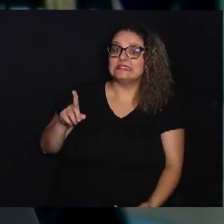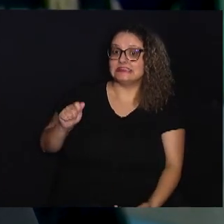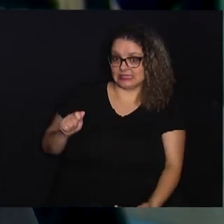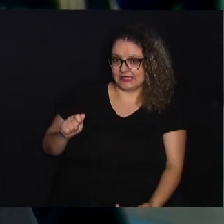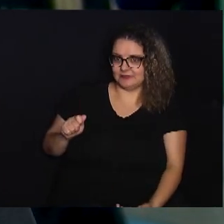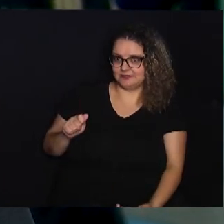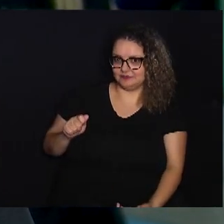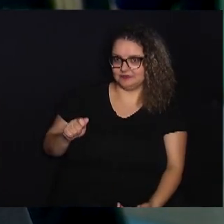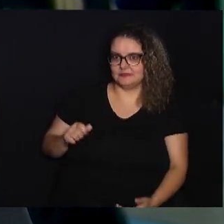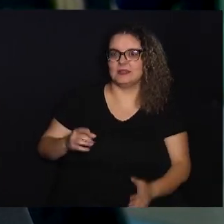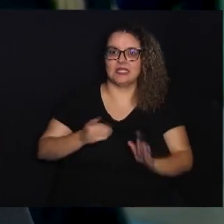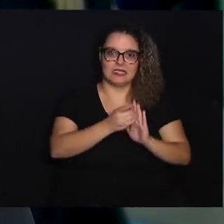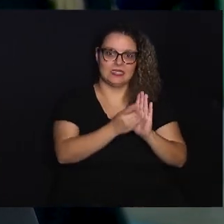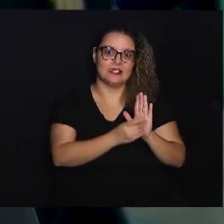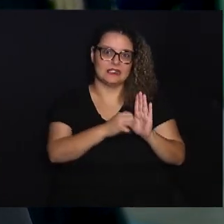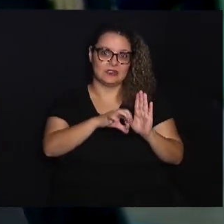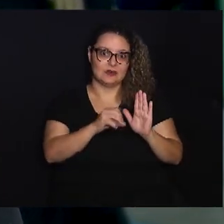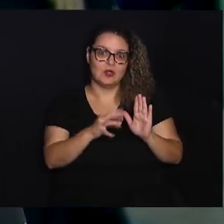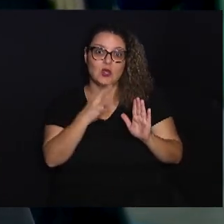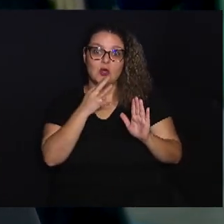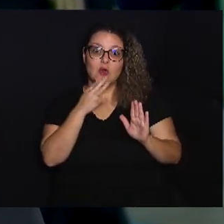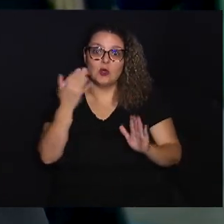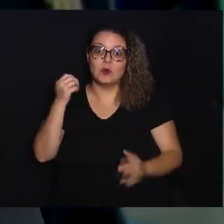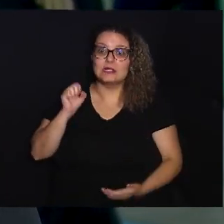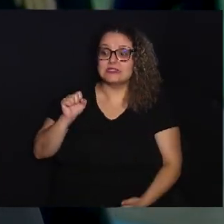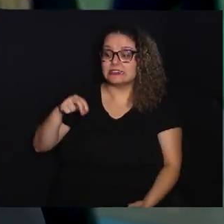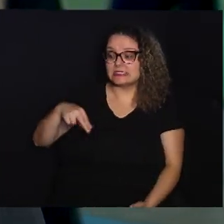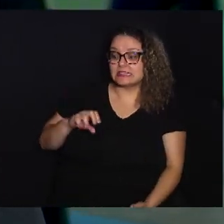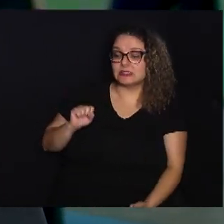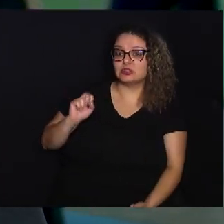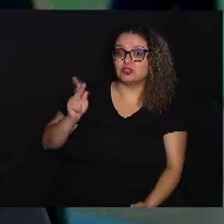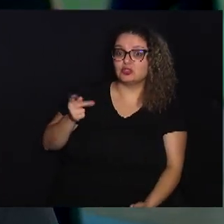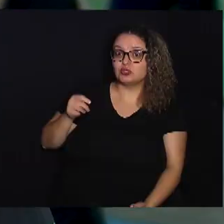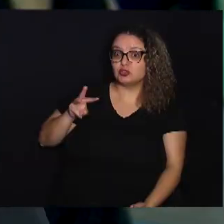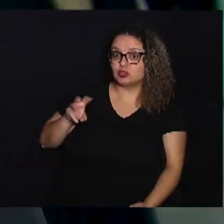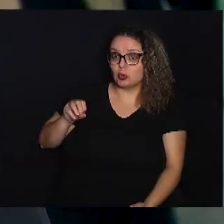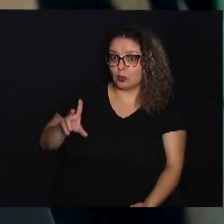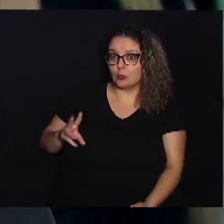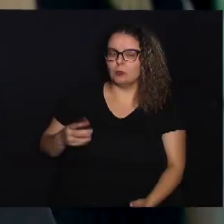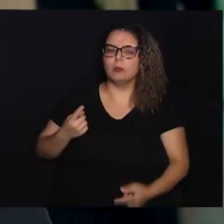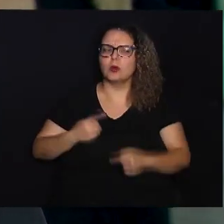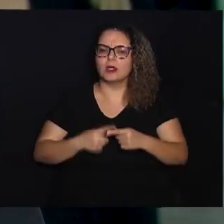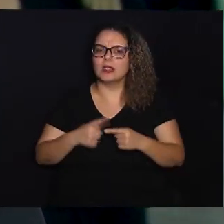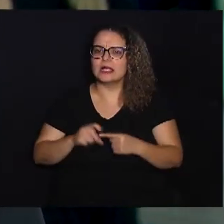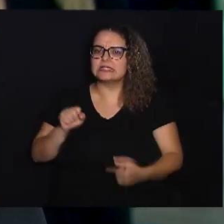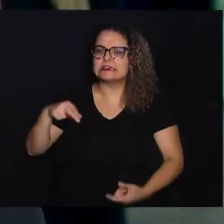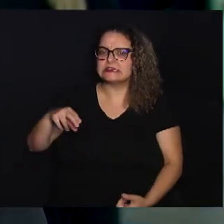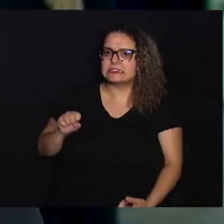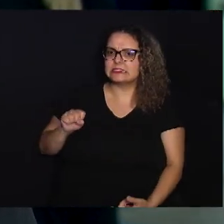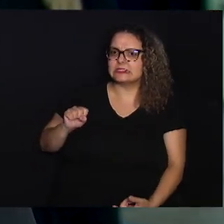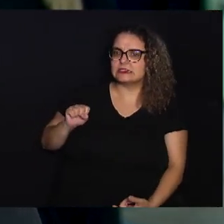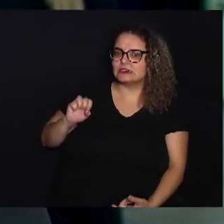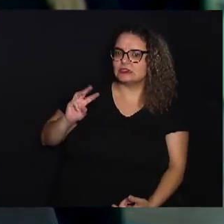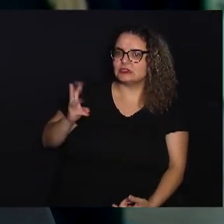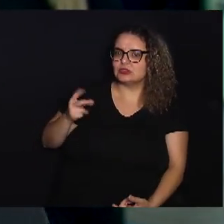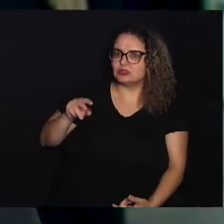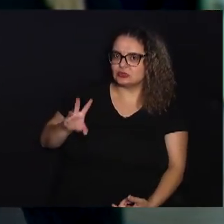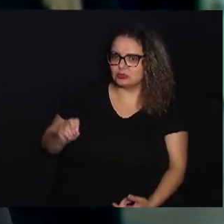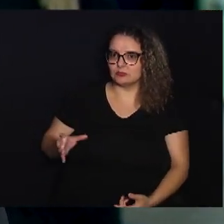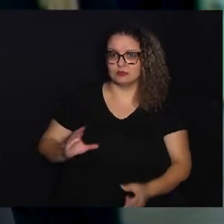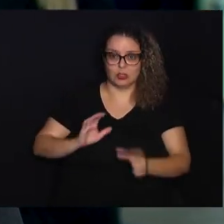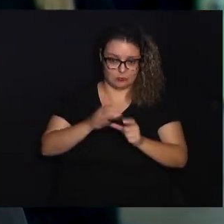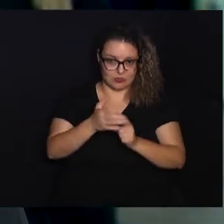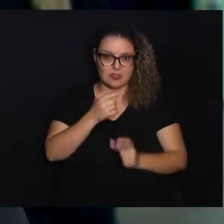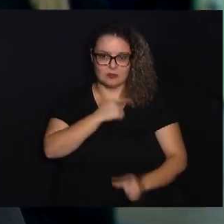hoje é chamar de sandá. Tá? Na década de 90 era também muito conhecido como sanshou, tá? Mas por que sanshou?